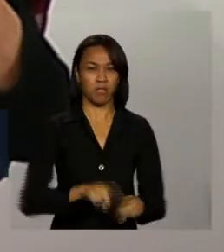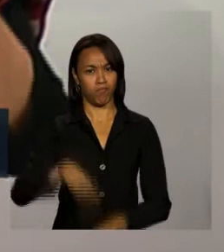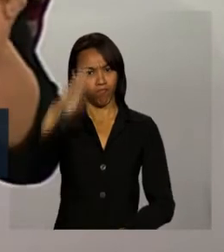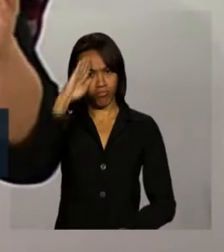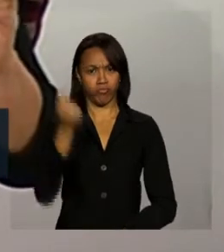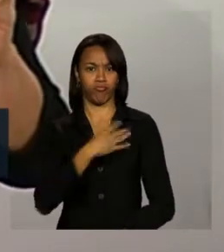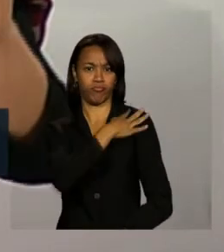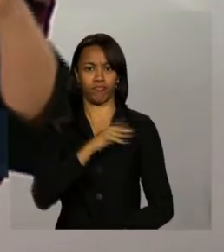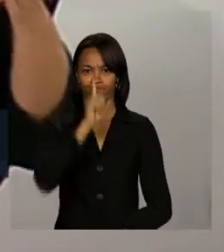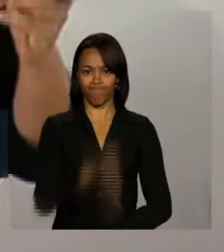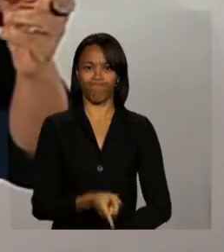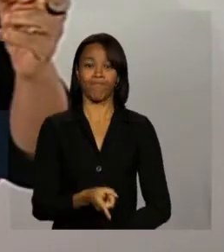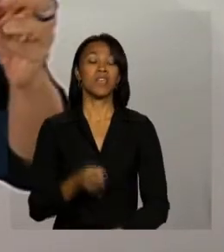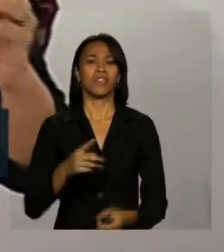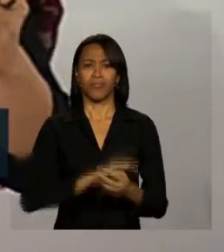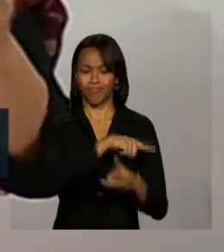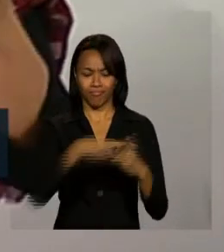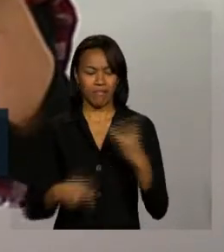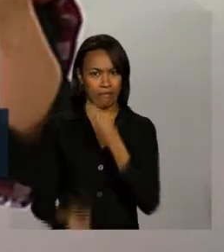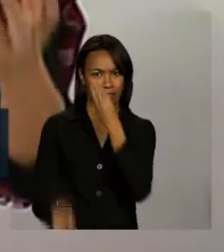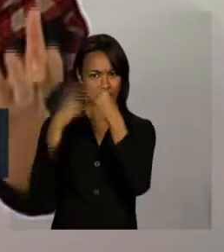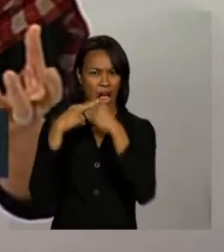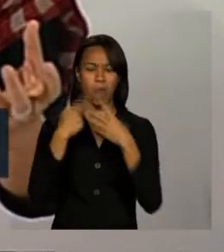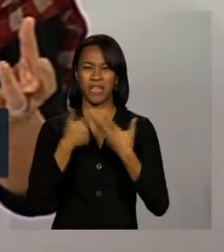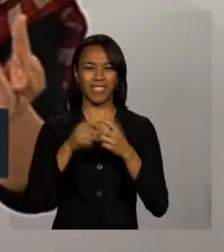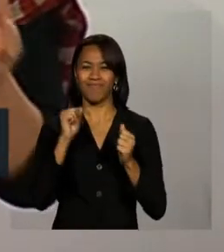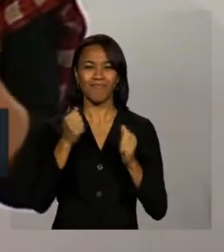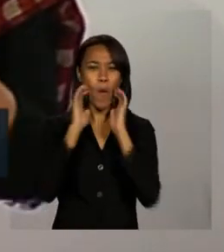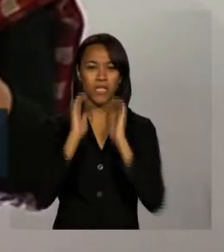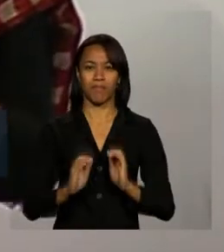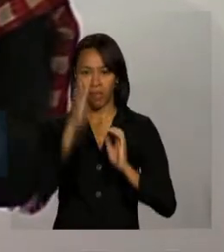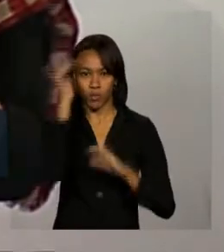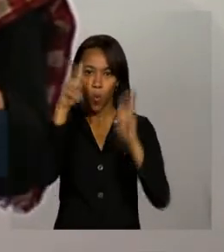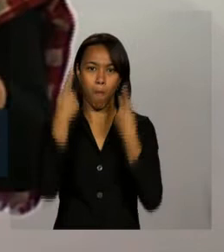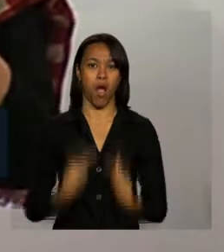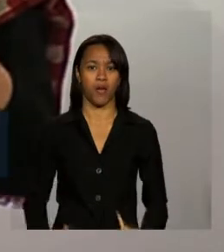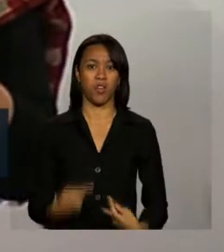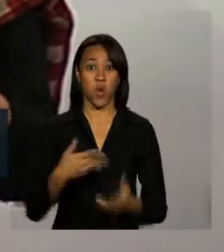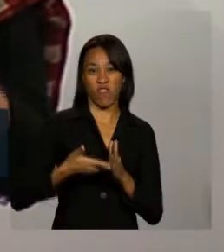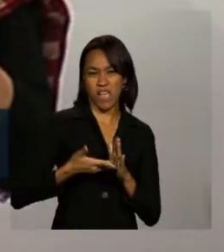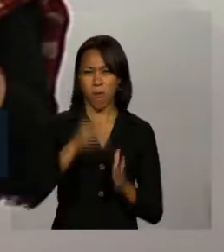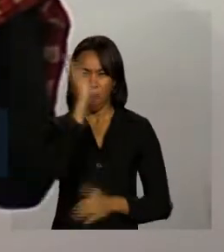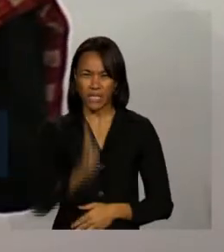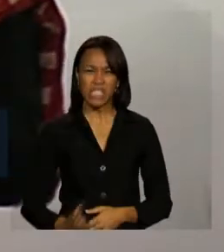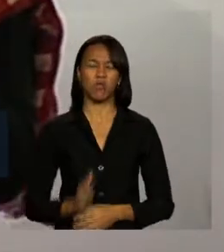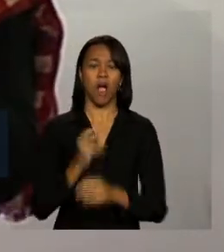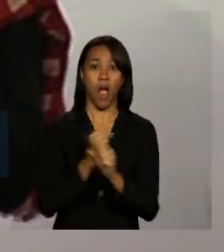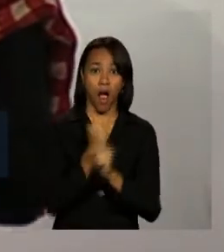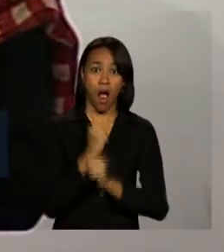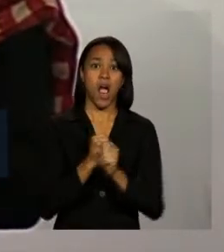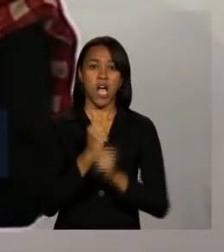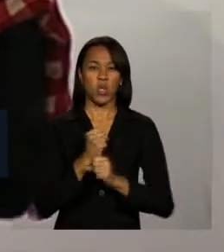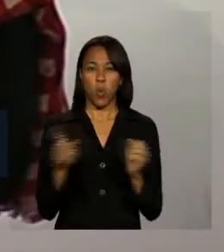militar. Traumas de despersonalização, de desumanização. Penso que o Brasil foi arrancado por muito tempo do seu